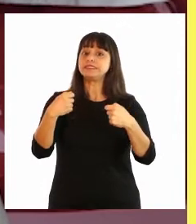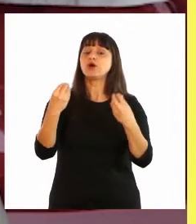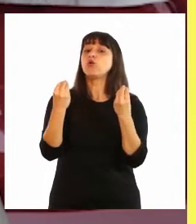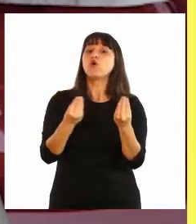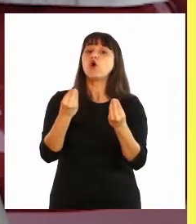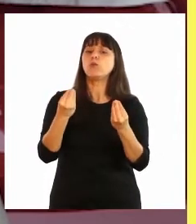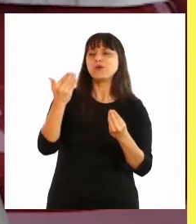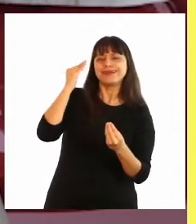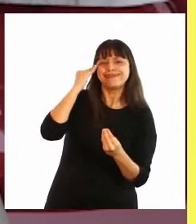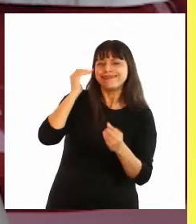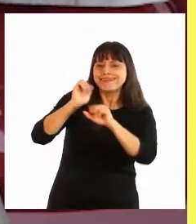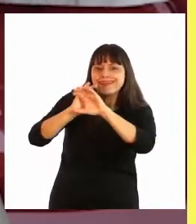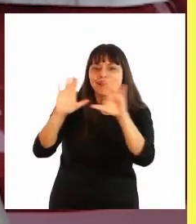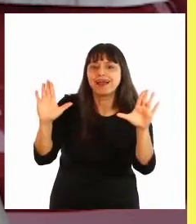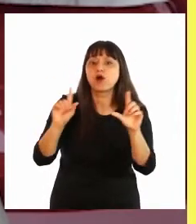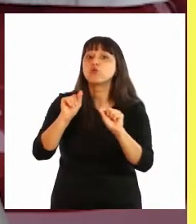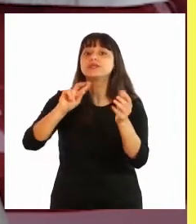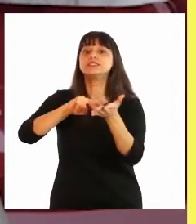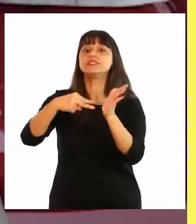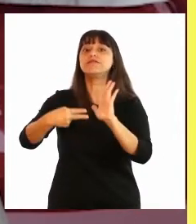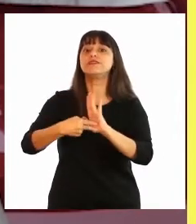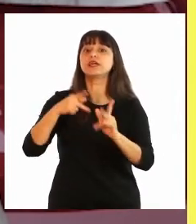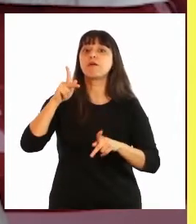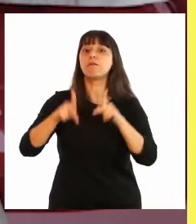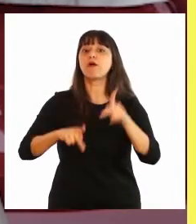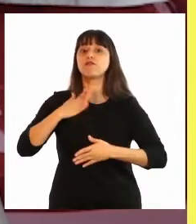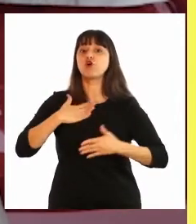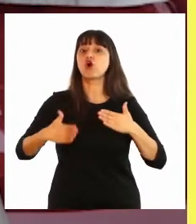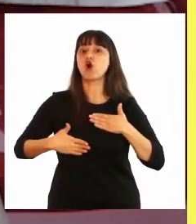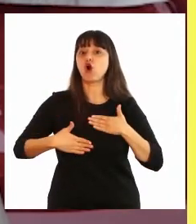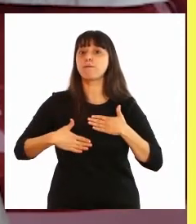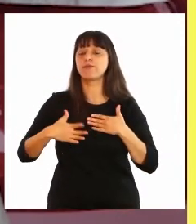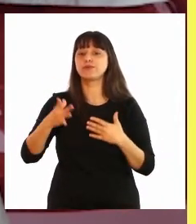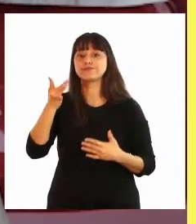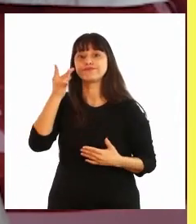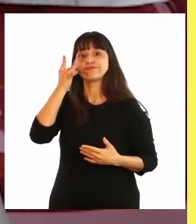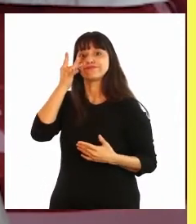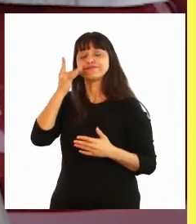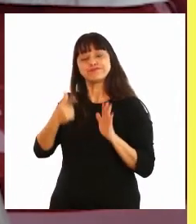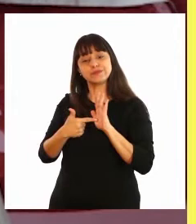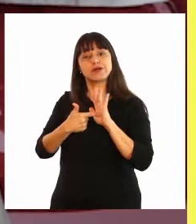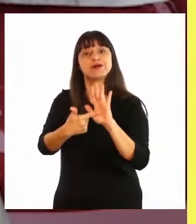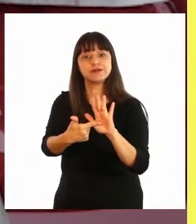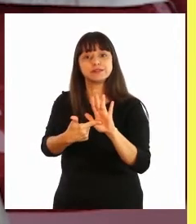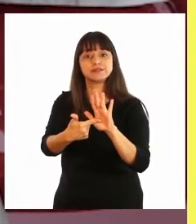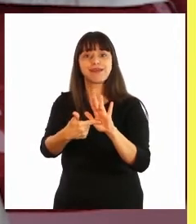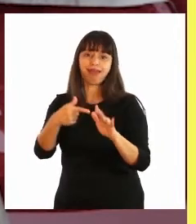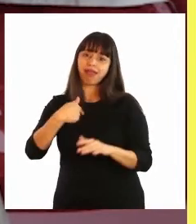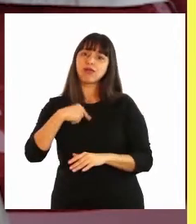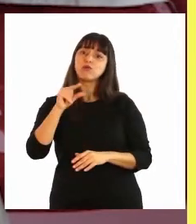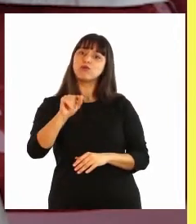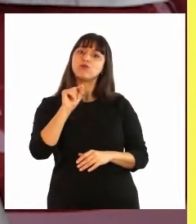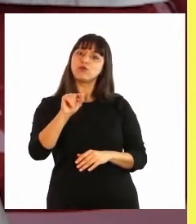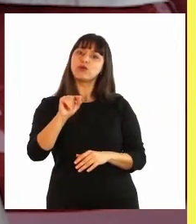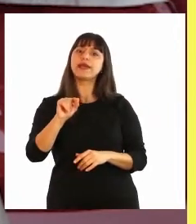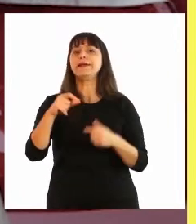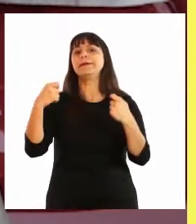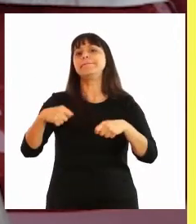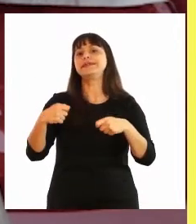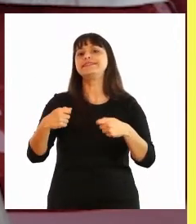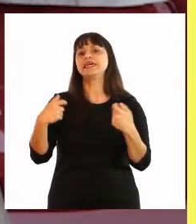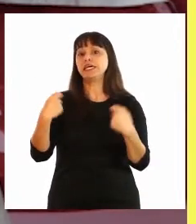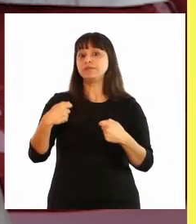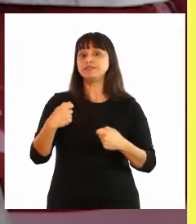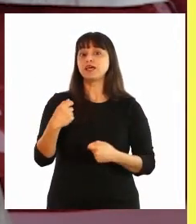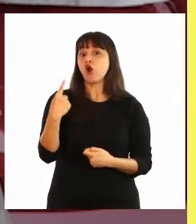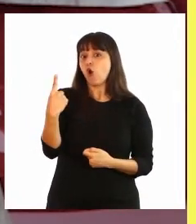nesse sentido. Né? No meu caso, é esse, eu trago abertamente, né? foi necessário a doação de uma